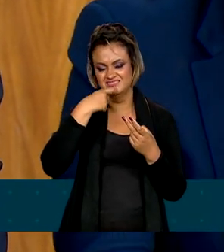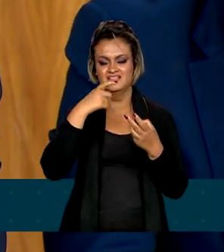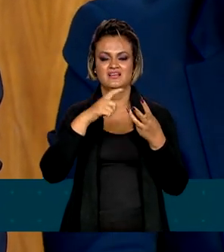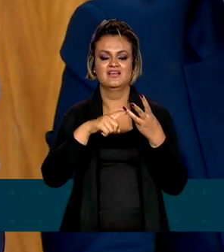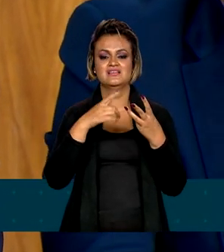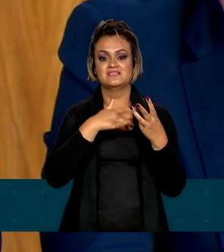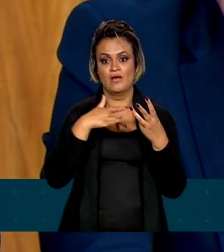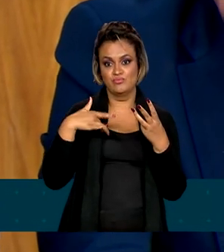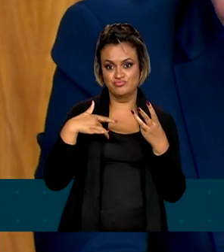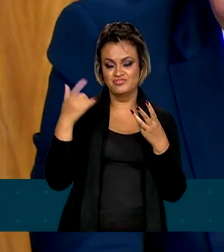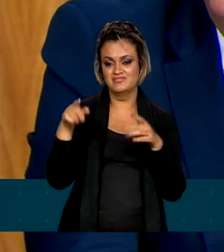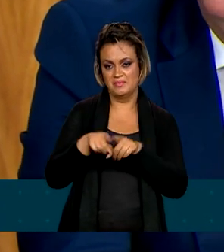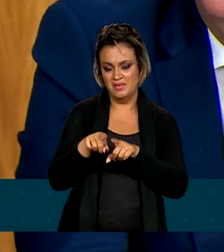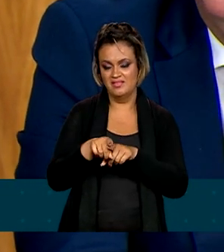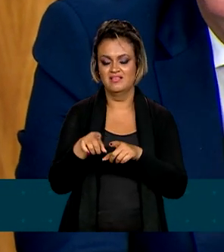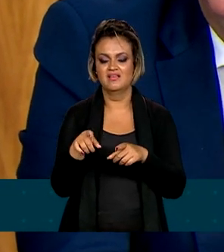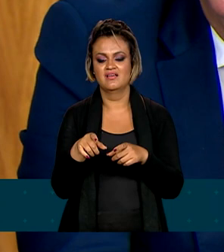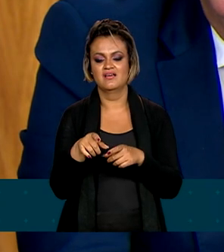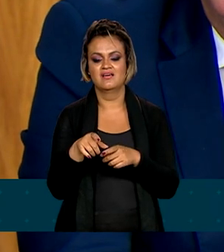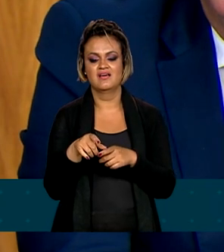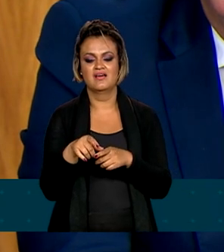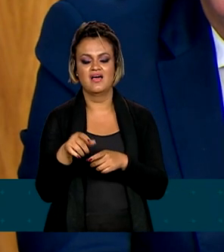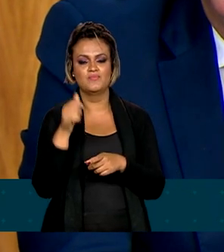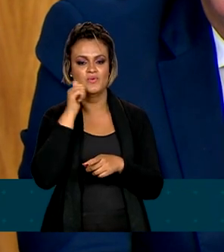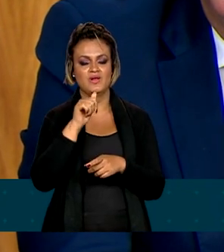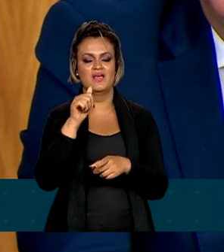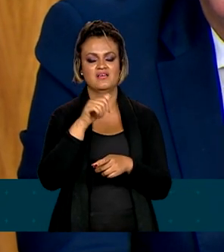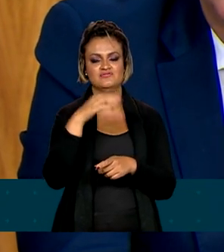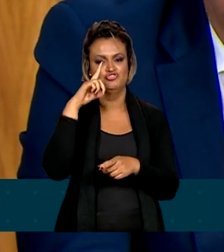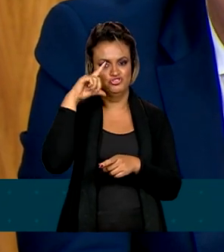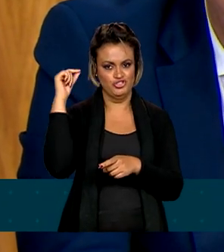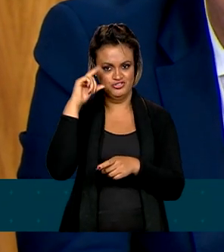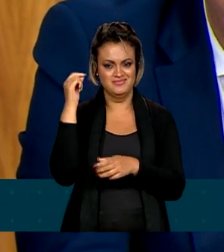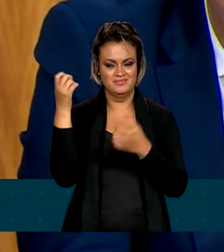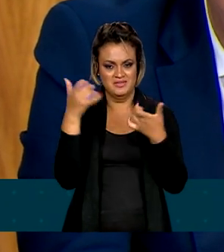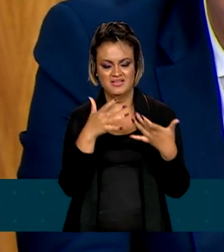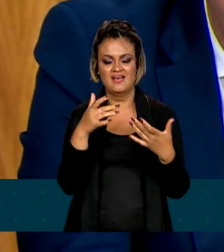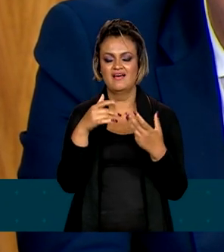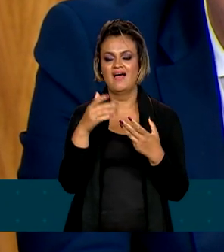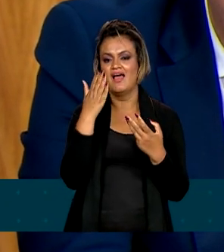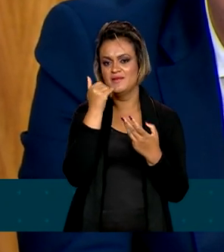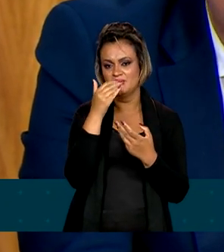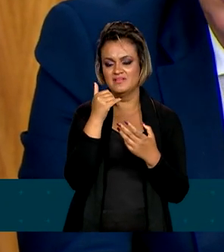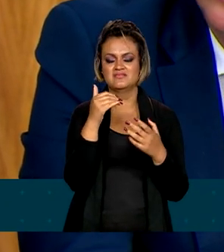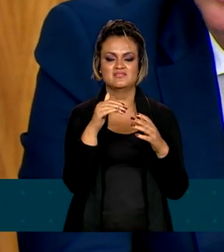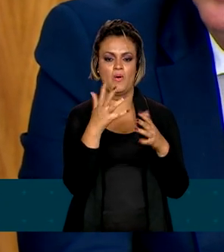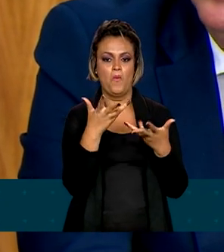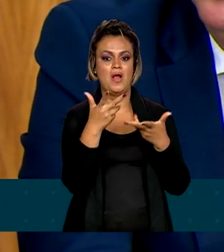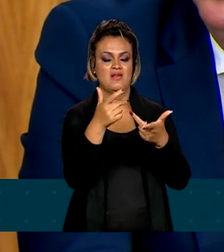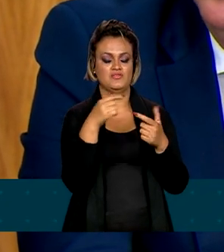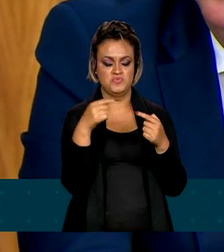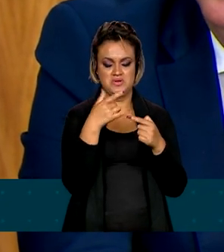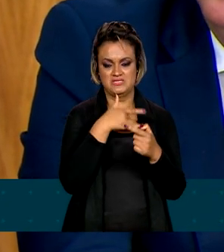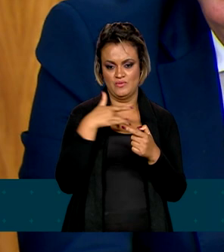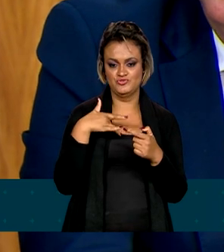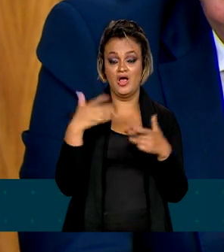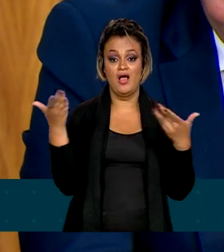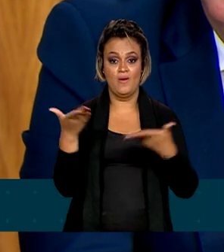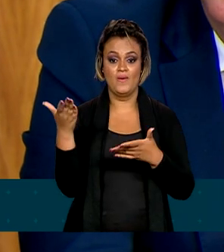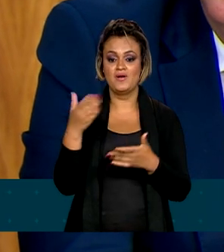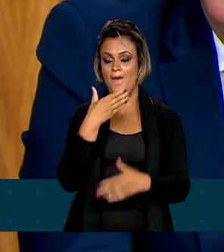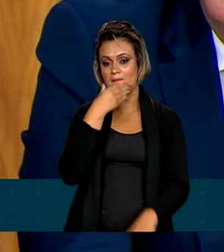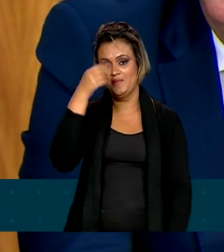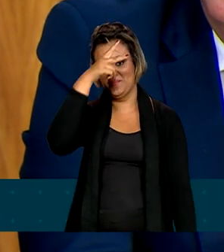também, como sempre diz a nossa primeira-dama Janja Lula da Silva, alimentação escolar, qualidade envolve saúde. Vou passar a palavra aqui